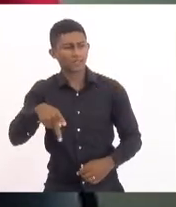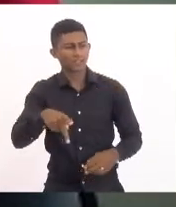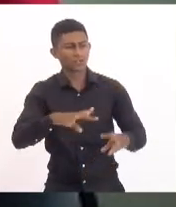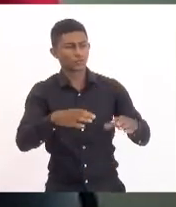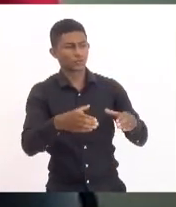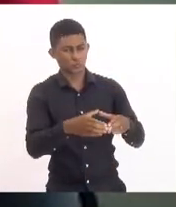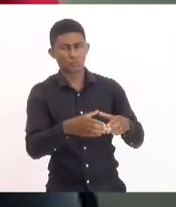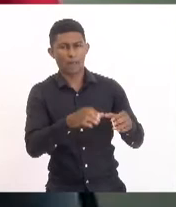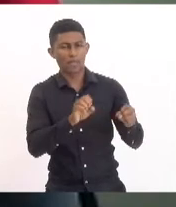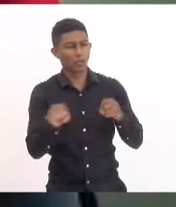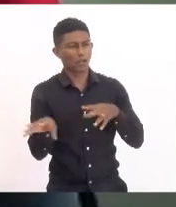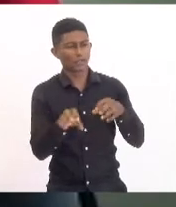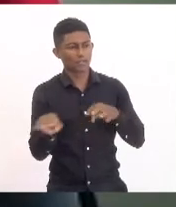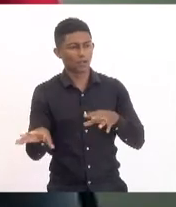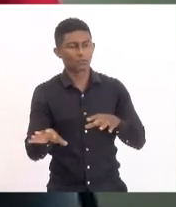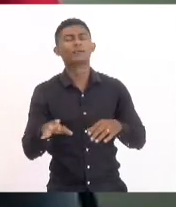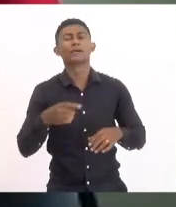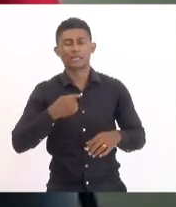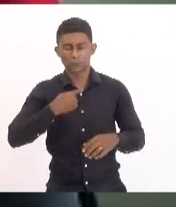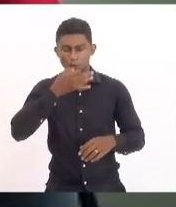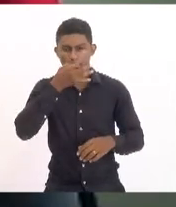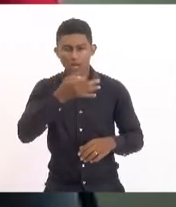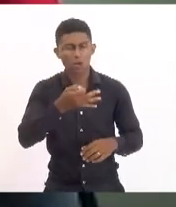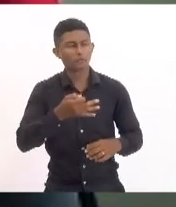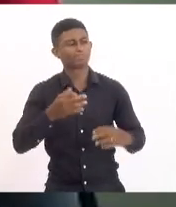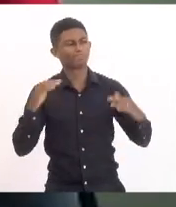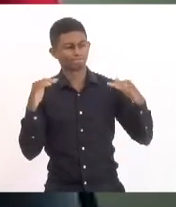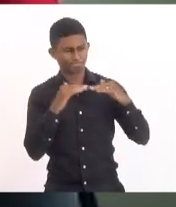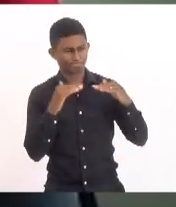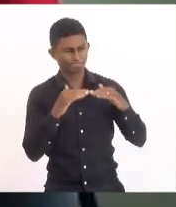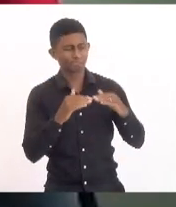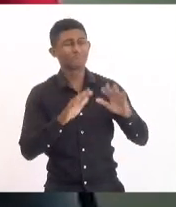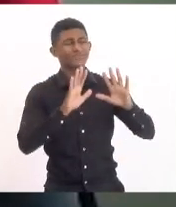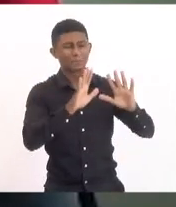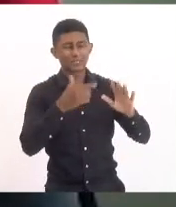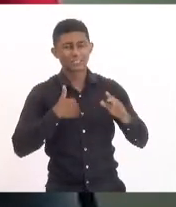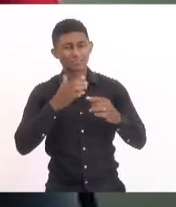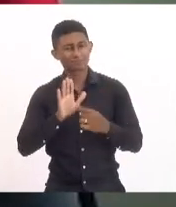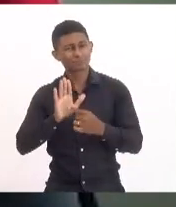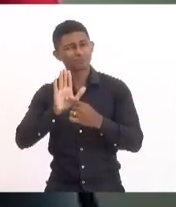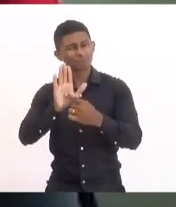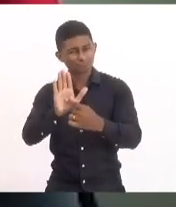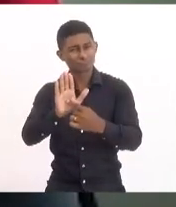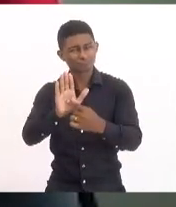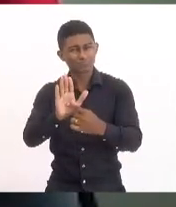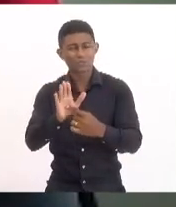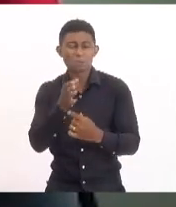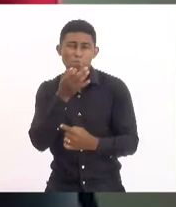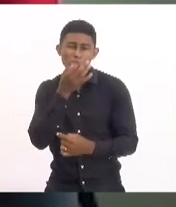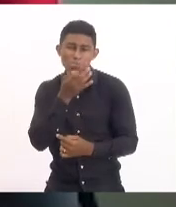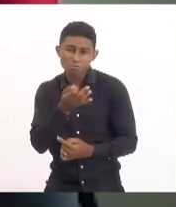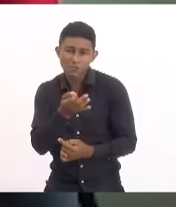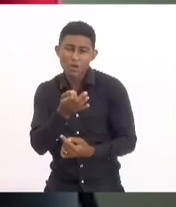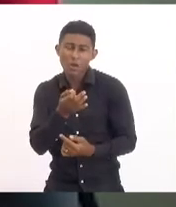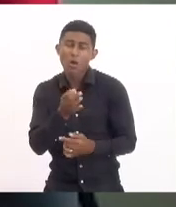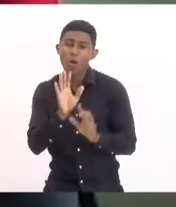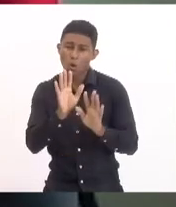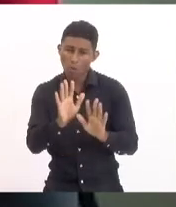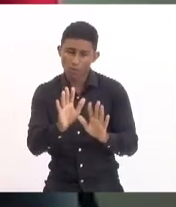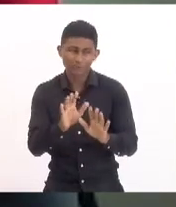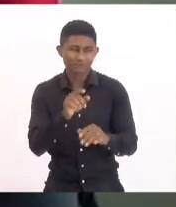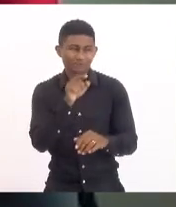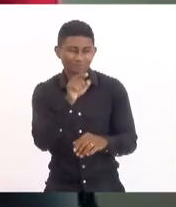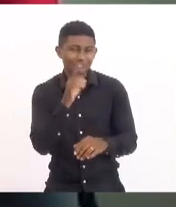queria, vou dar um parecer favorável, mas queria apresentar aqui uma ponderação, pedindo aí a atenção do deputado